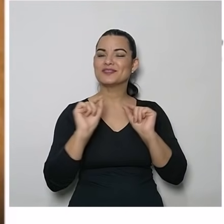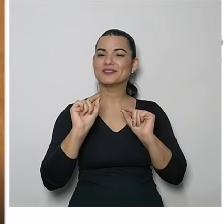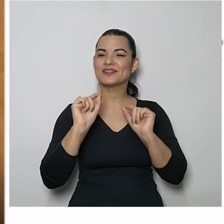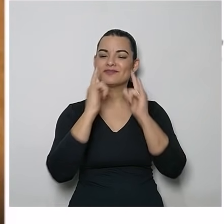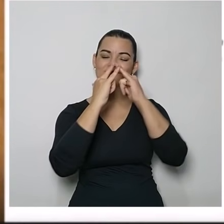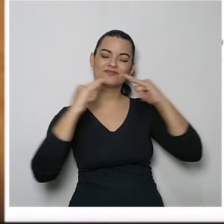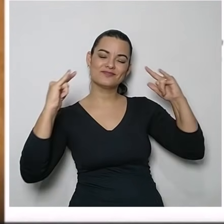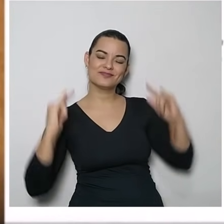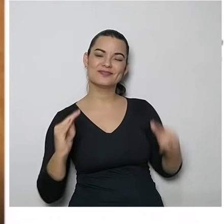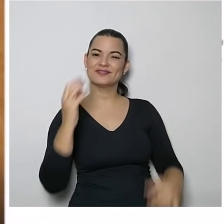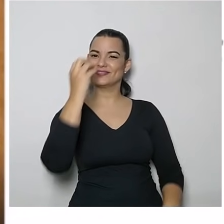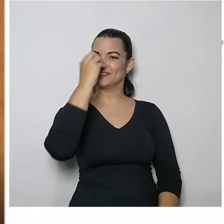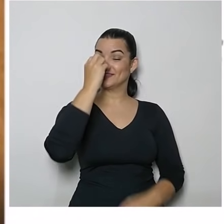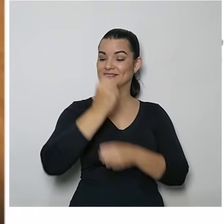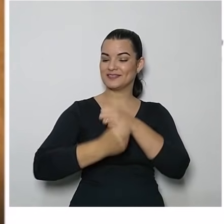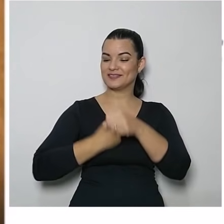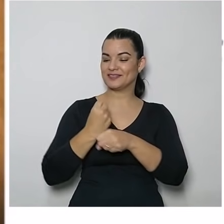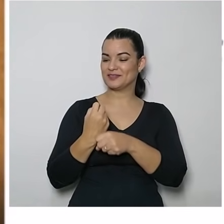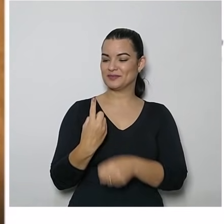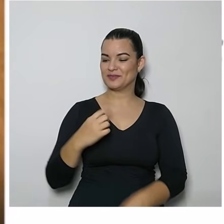1958.